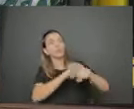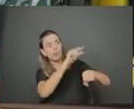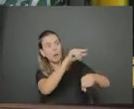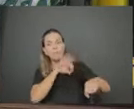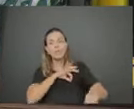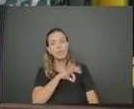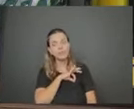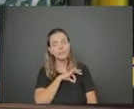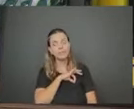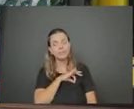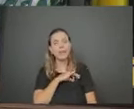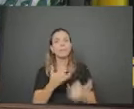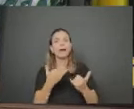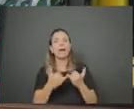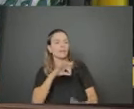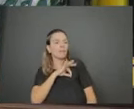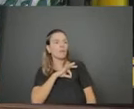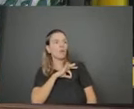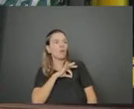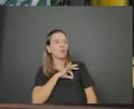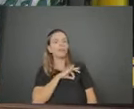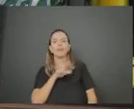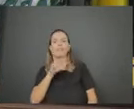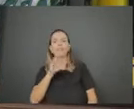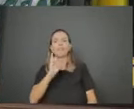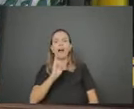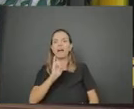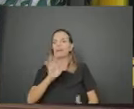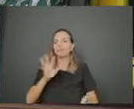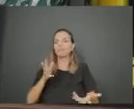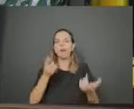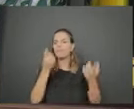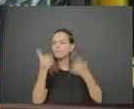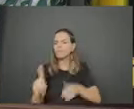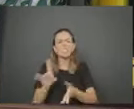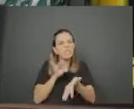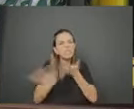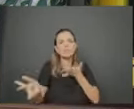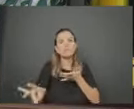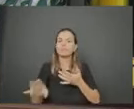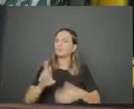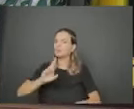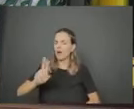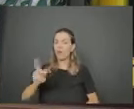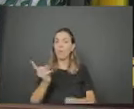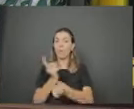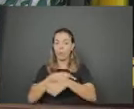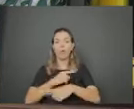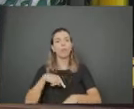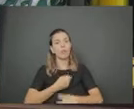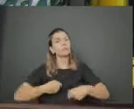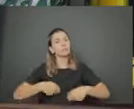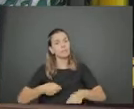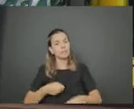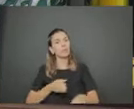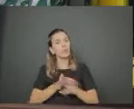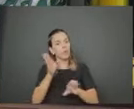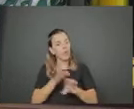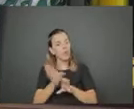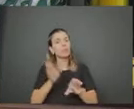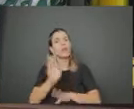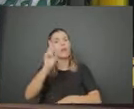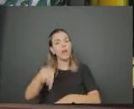é o inimigo, né, para aquela criança. E, ao contrário, a gente tem que aproximar cada vez mais, até para seguir o lema de servir